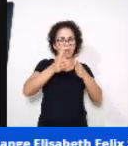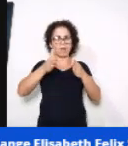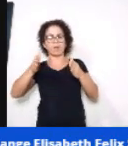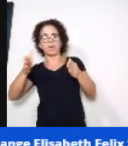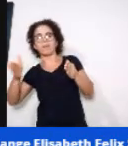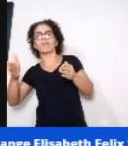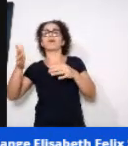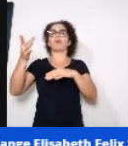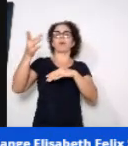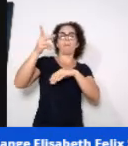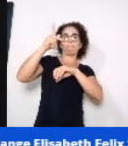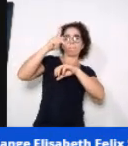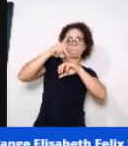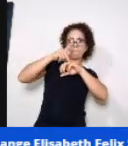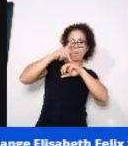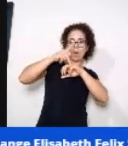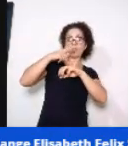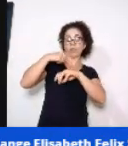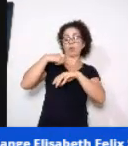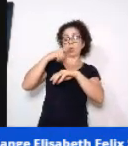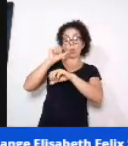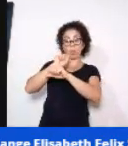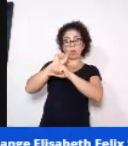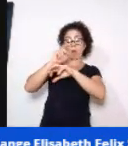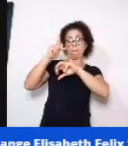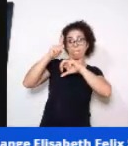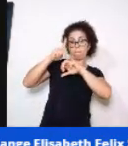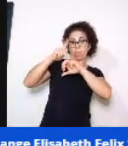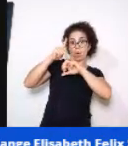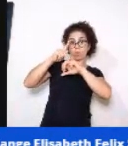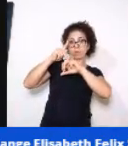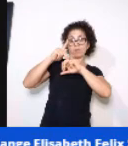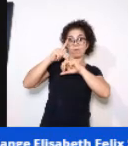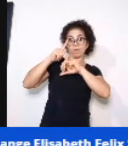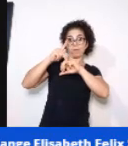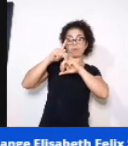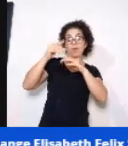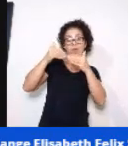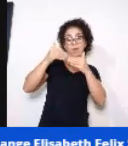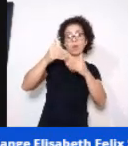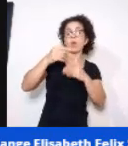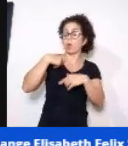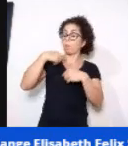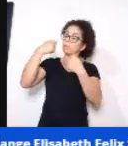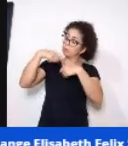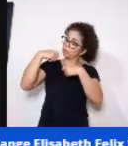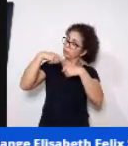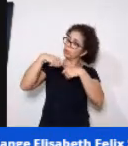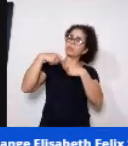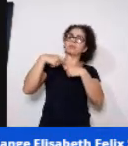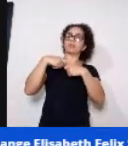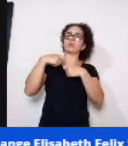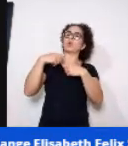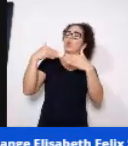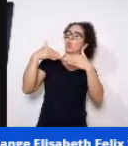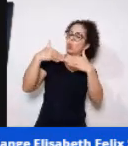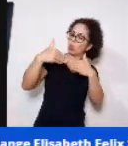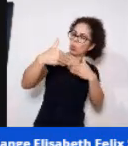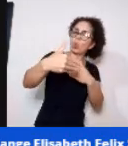pós-graduação começar. Preciso continuar estudando. E o que eu tenho feito é estudar inteligência emocional, pessoal. Eu acho que é